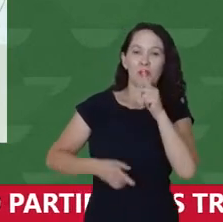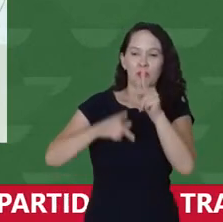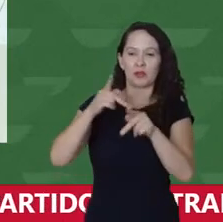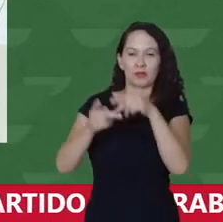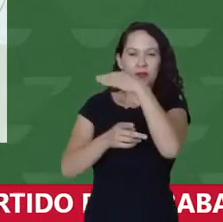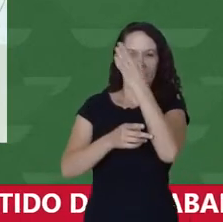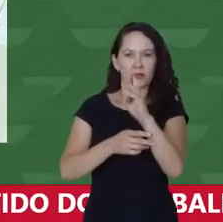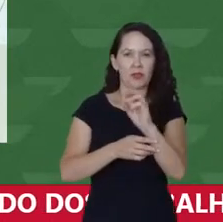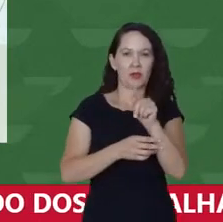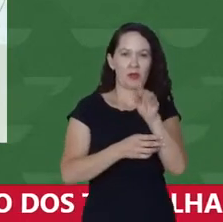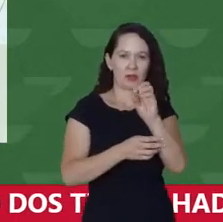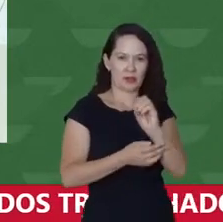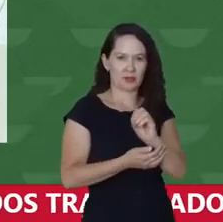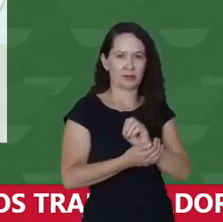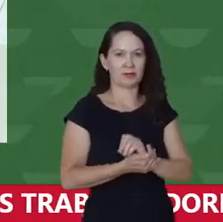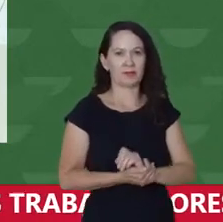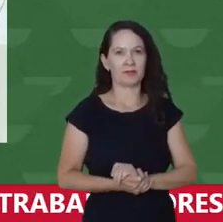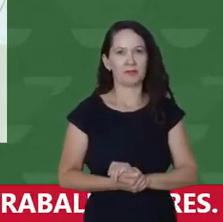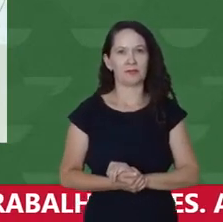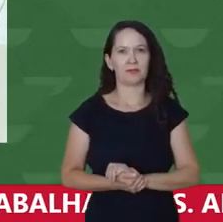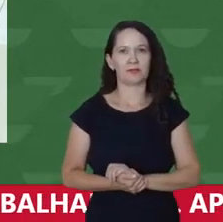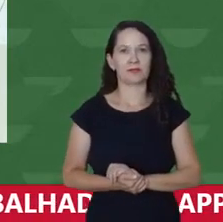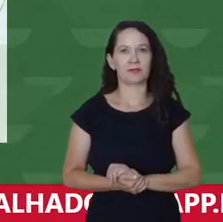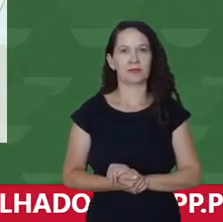Rogério Correa.